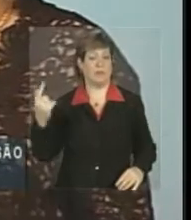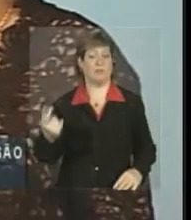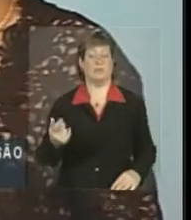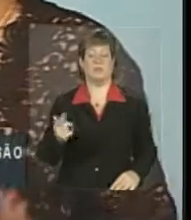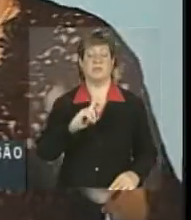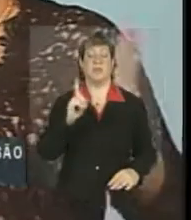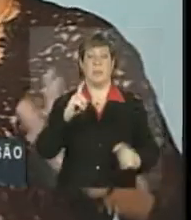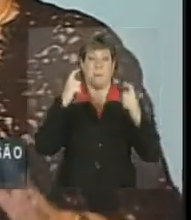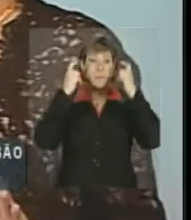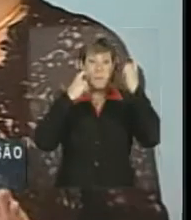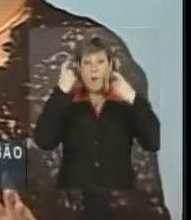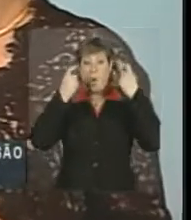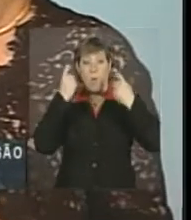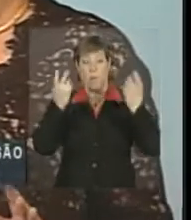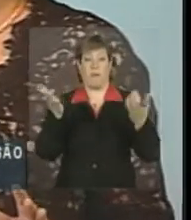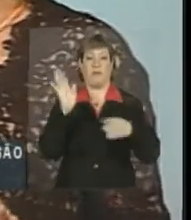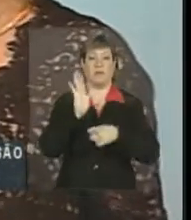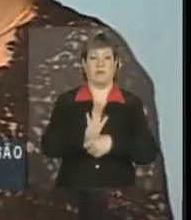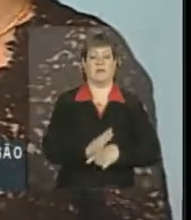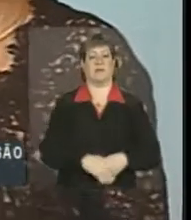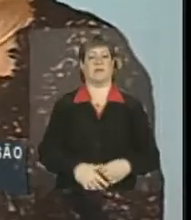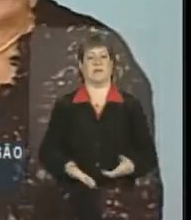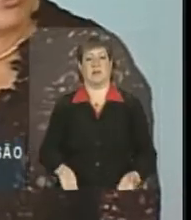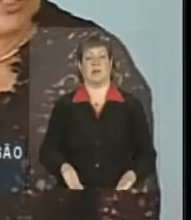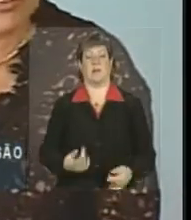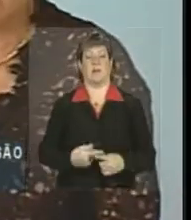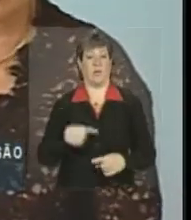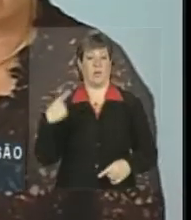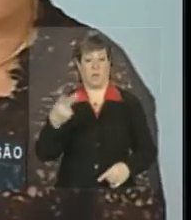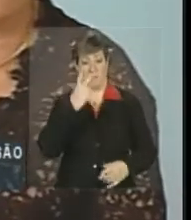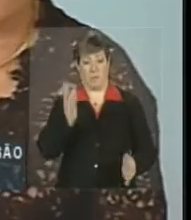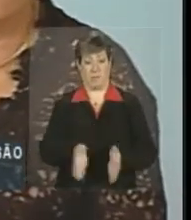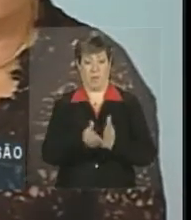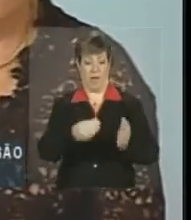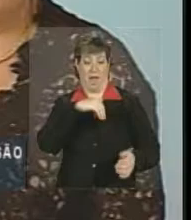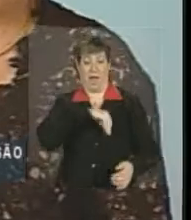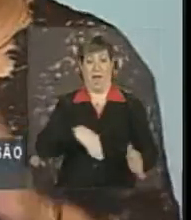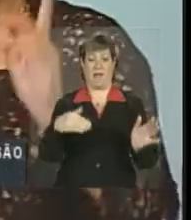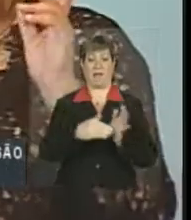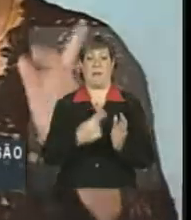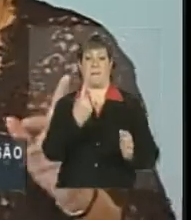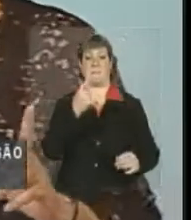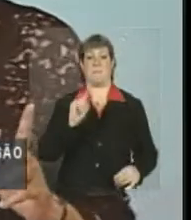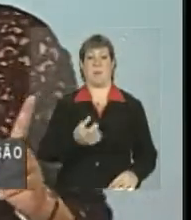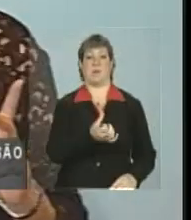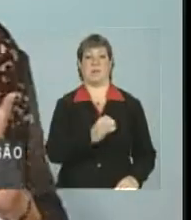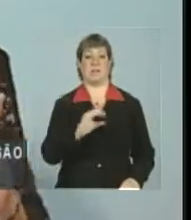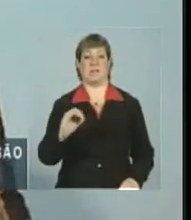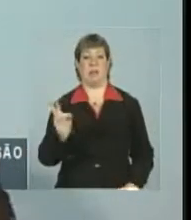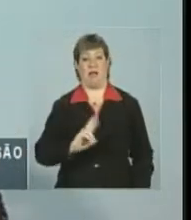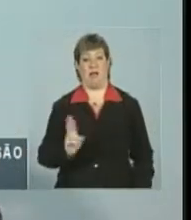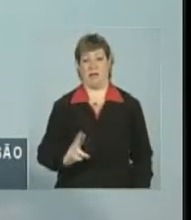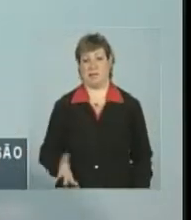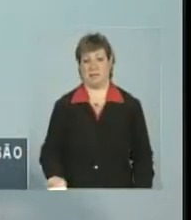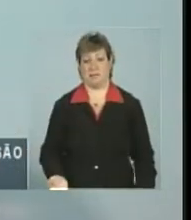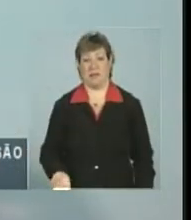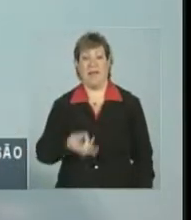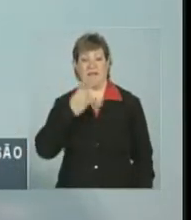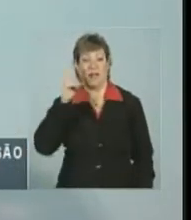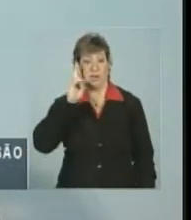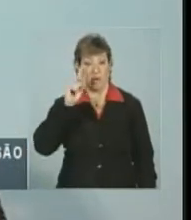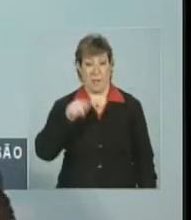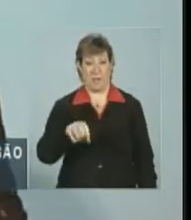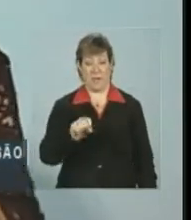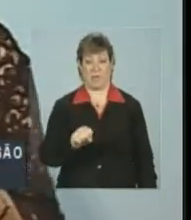da população que ganhasse, por exemplo, até R$ 1.600. Falar em subsídio no Brasil